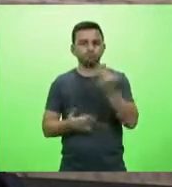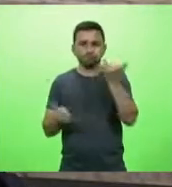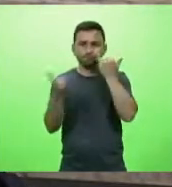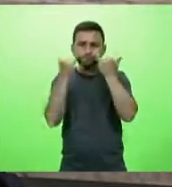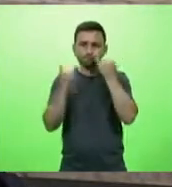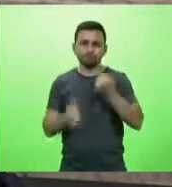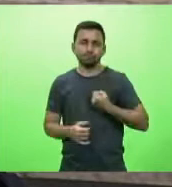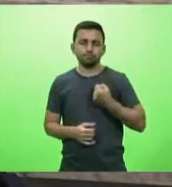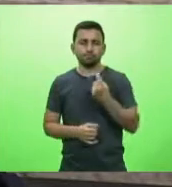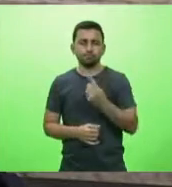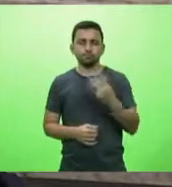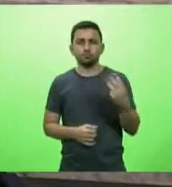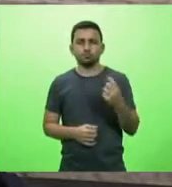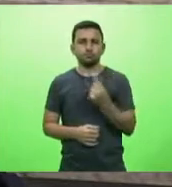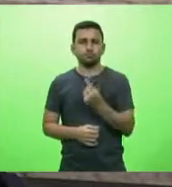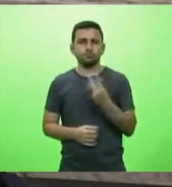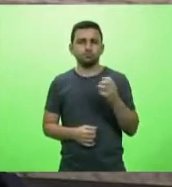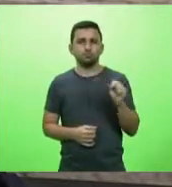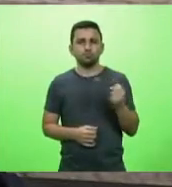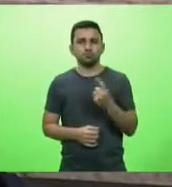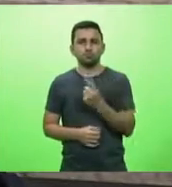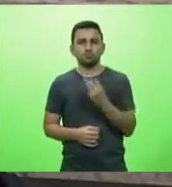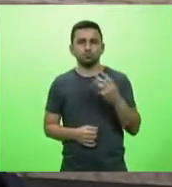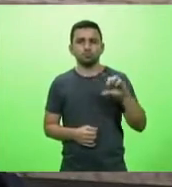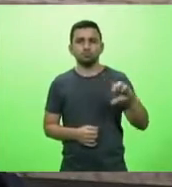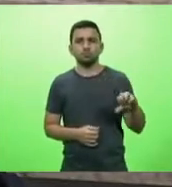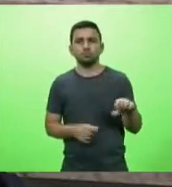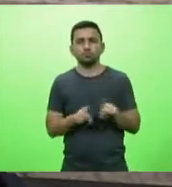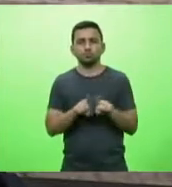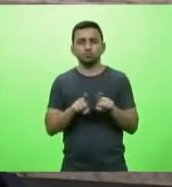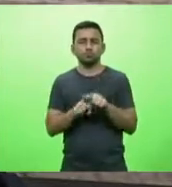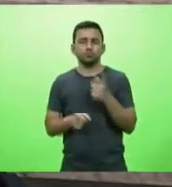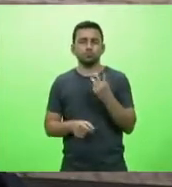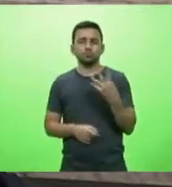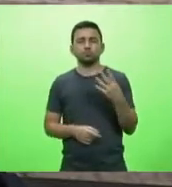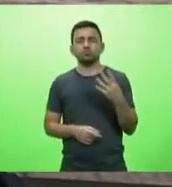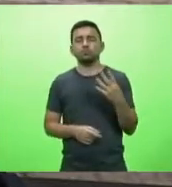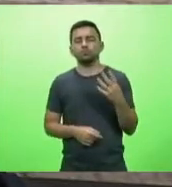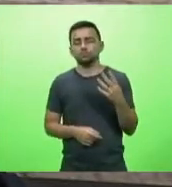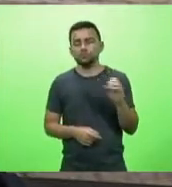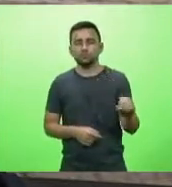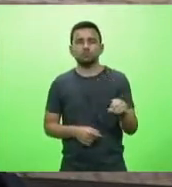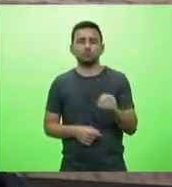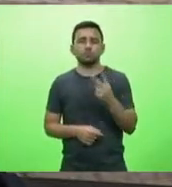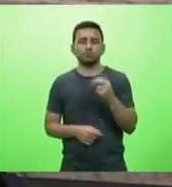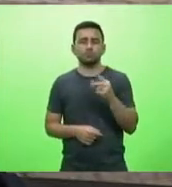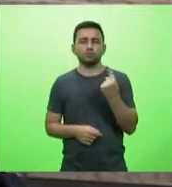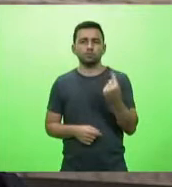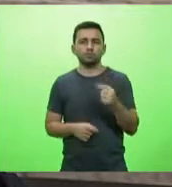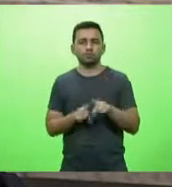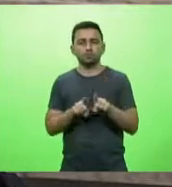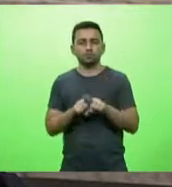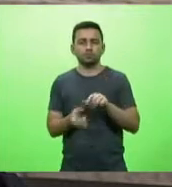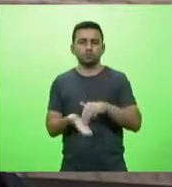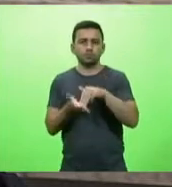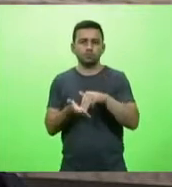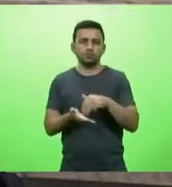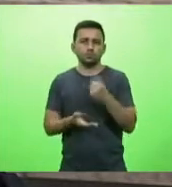números 133, 138, 139 e 140/2021, as moções número 113